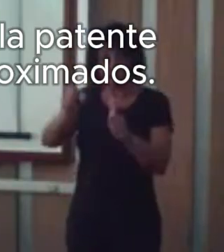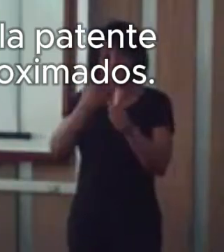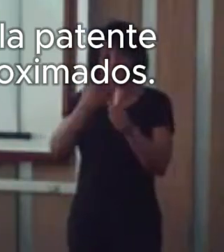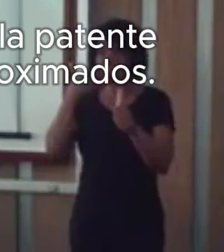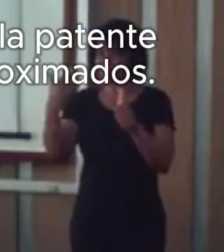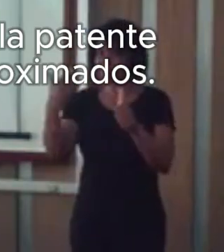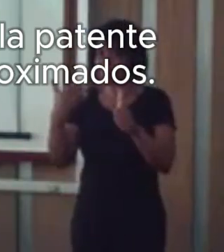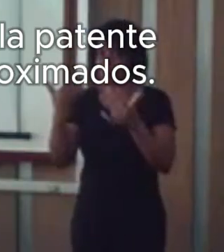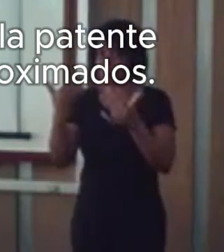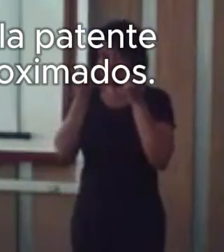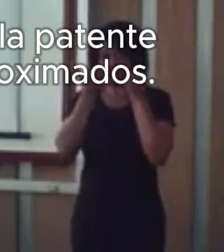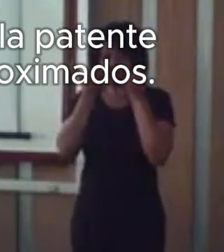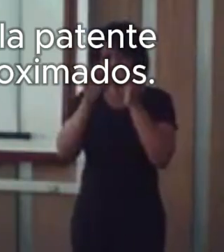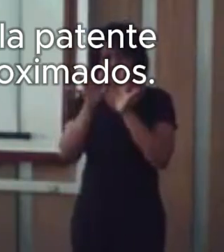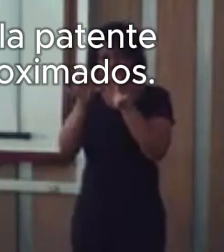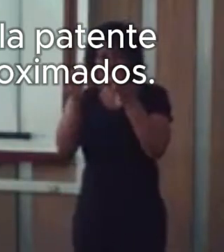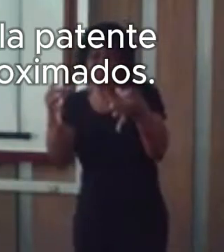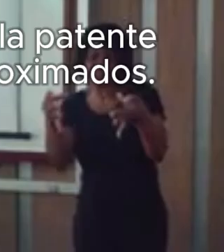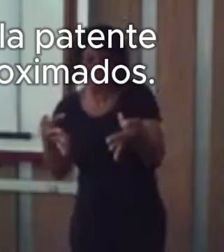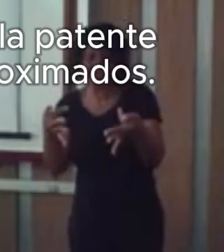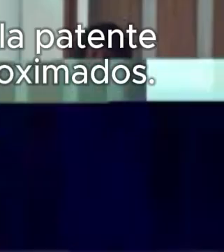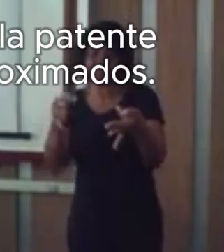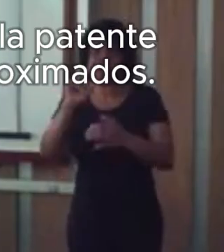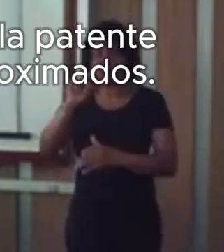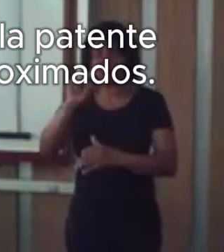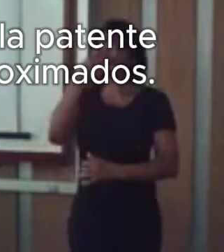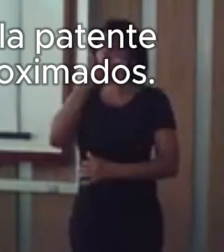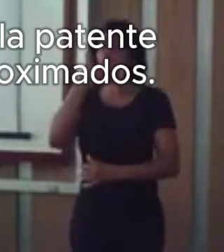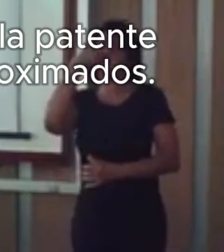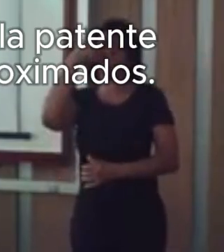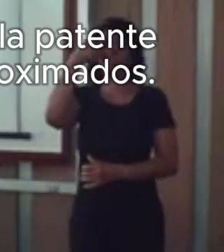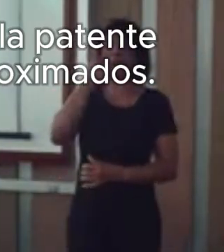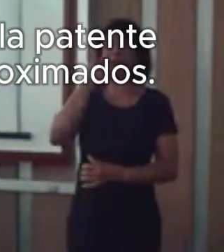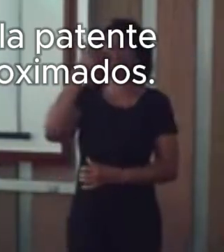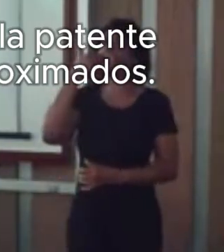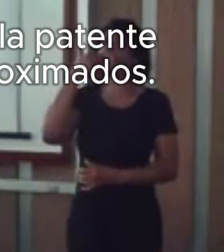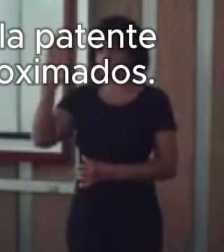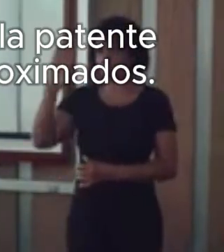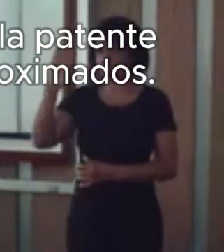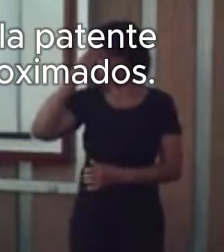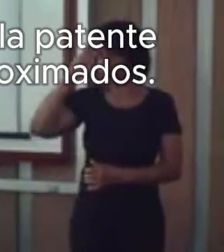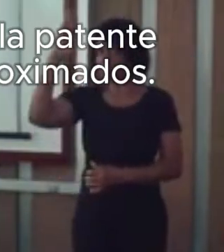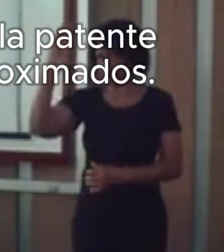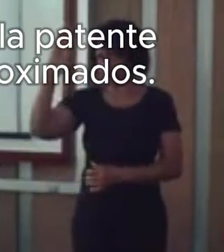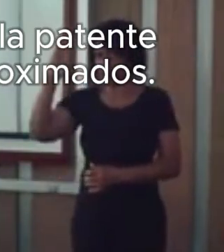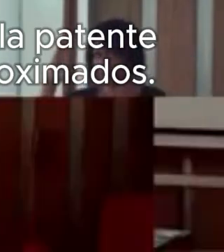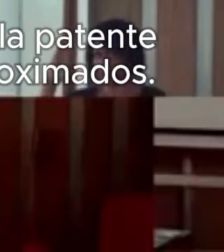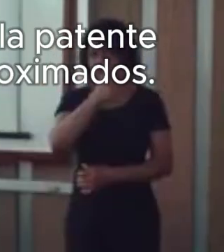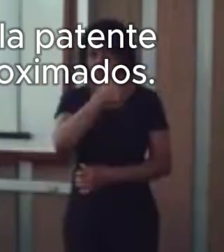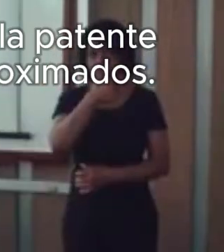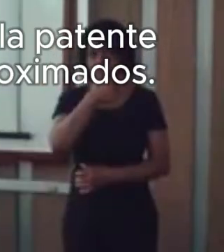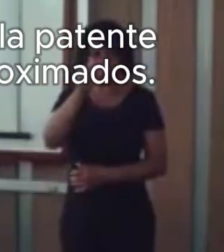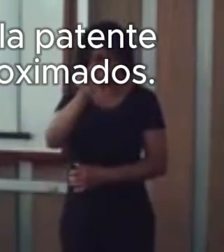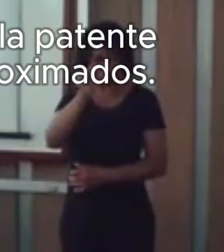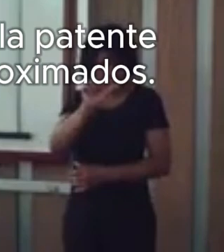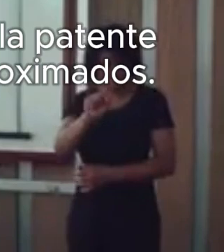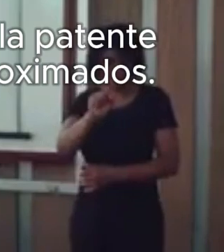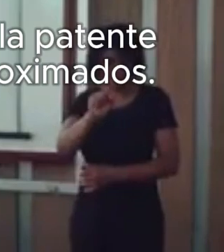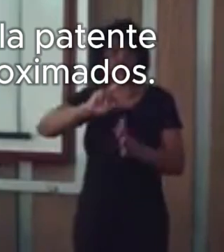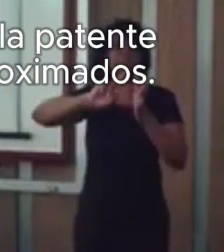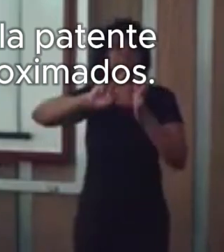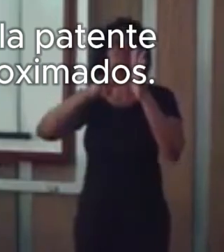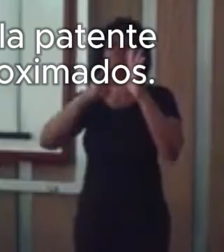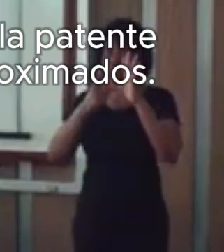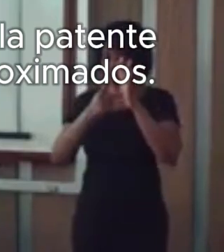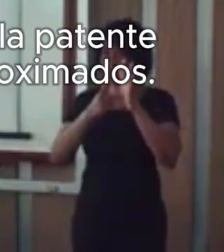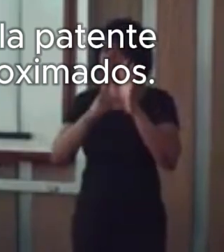dado era muito tosco ainda. Aí, depois, a gente melhorou e pediu a prioridade unionista em 2008. Significa que a gente